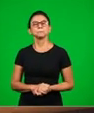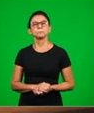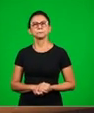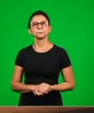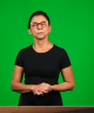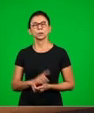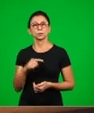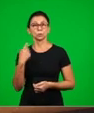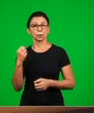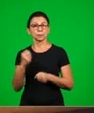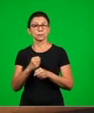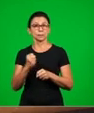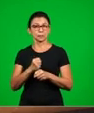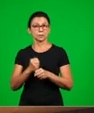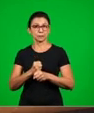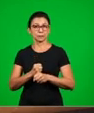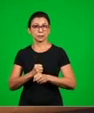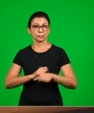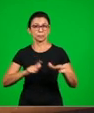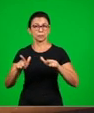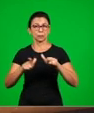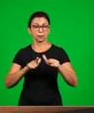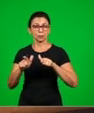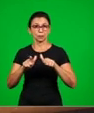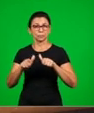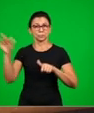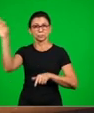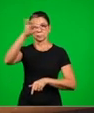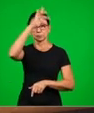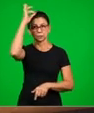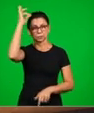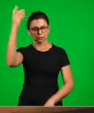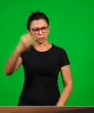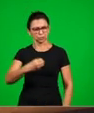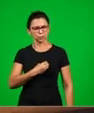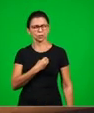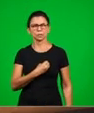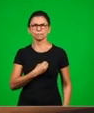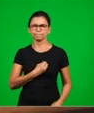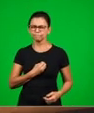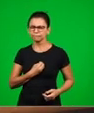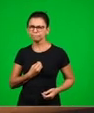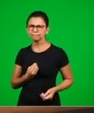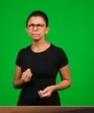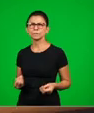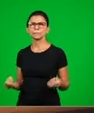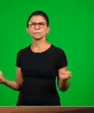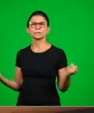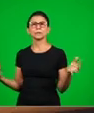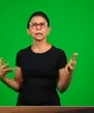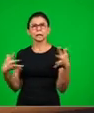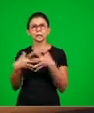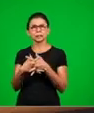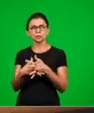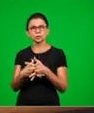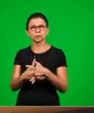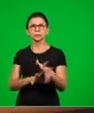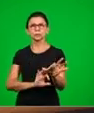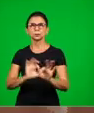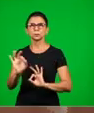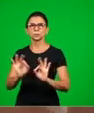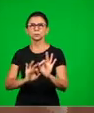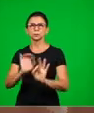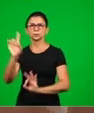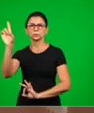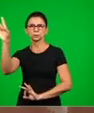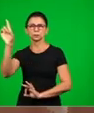na obra do Espírito Santo, aquilo que nós vivemos, a nossa vida ela é totalmente integrada no projeto de Deus. O pastor Gedeuti